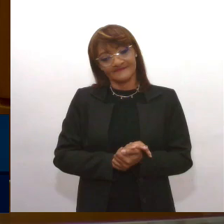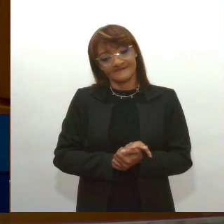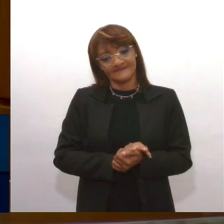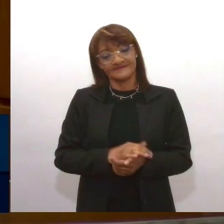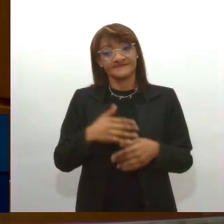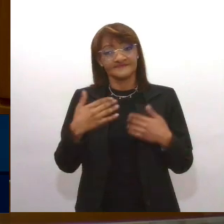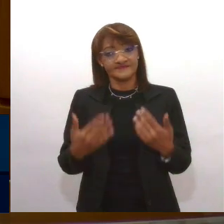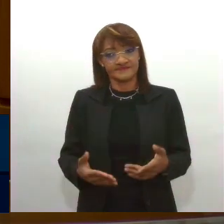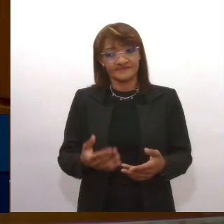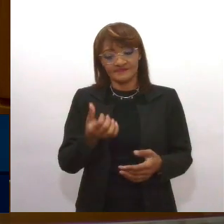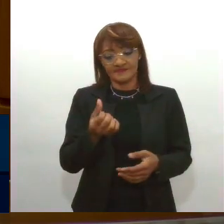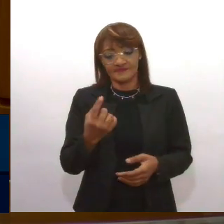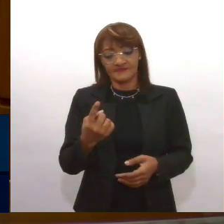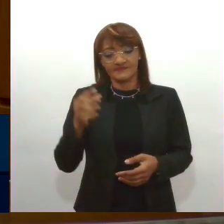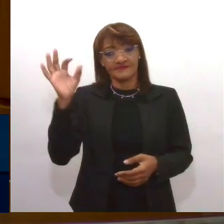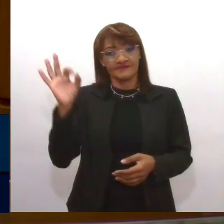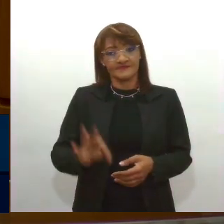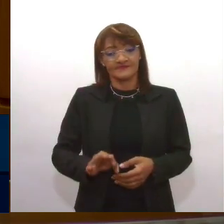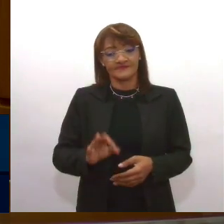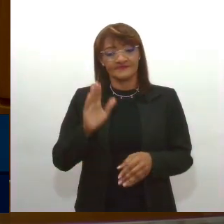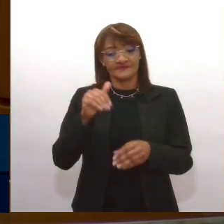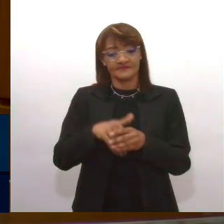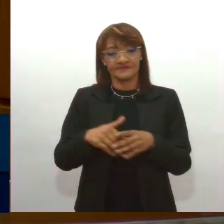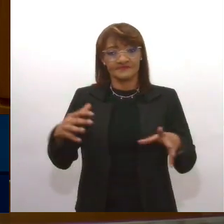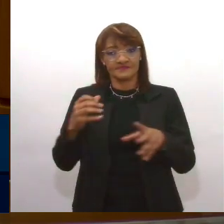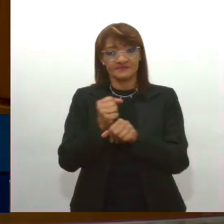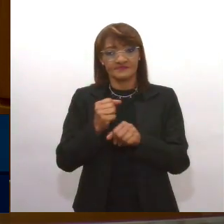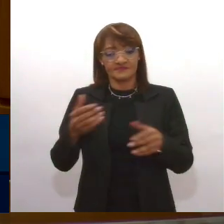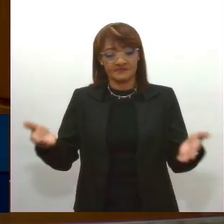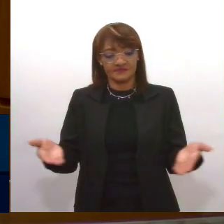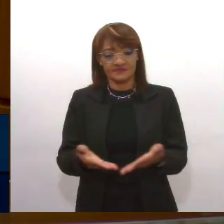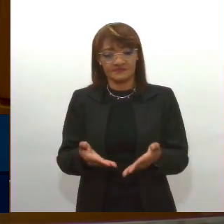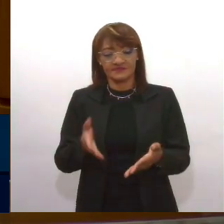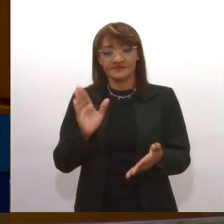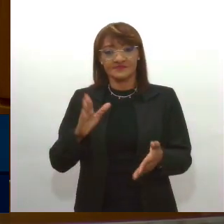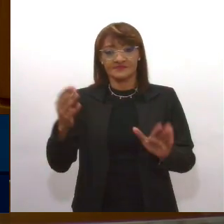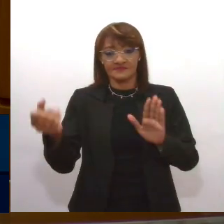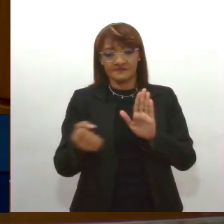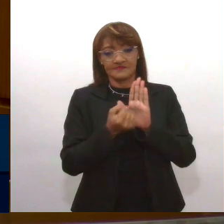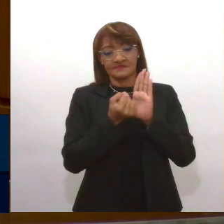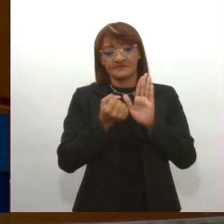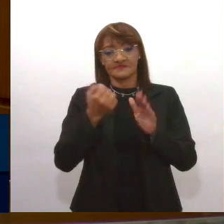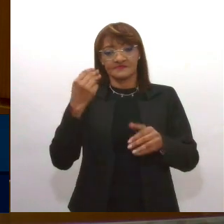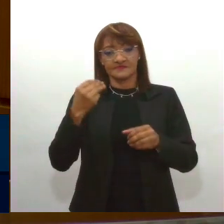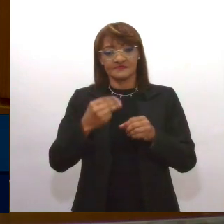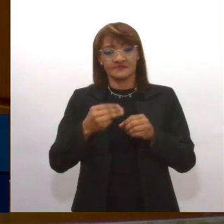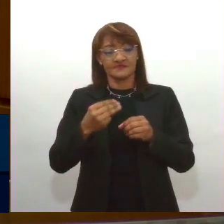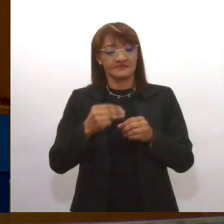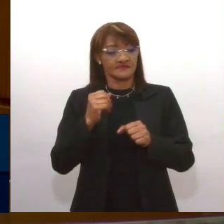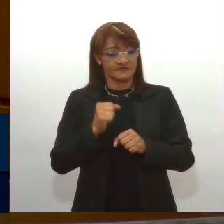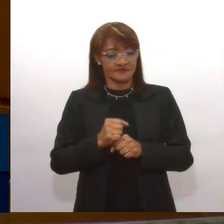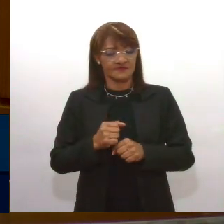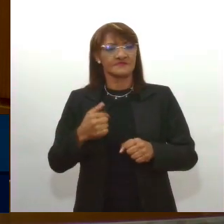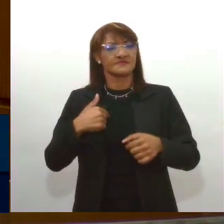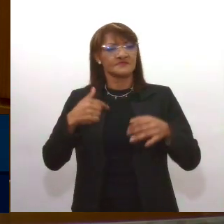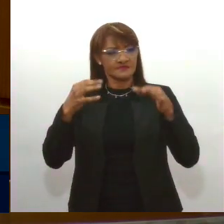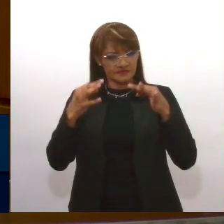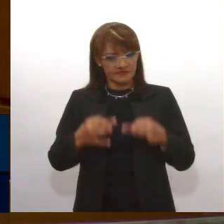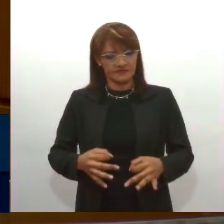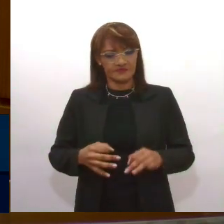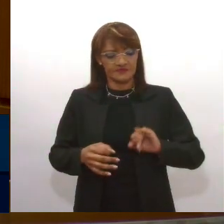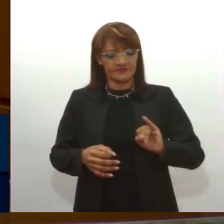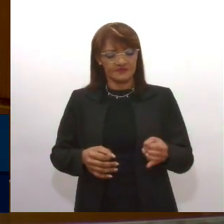dos votos Esse é um momento que já entrou paraa história do nosso município e estou certa que a partir de Janeiro Aquidaban